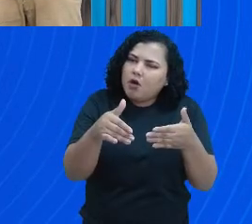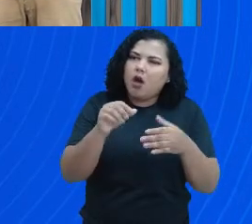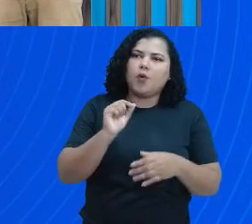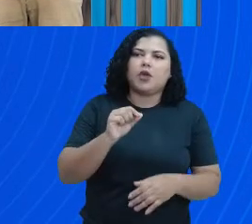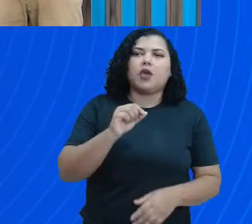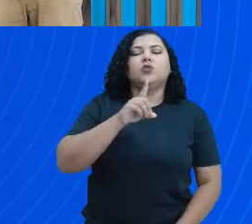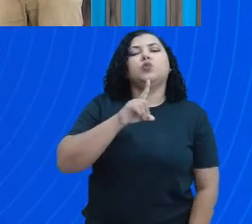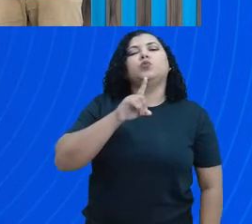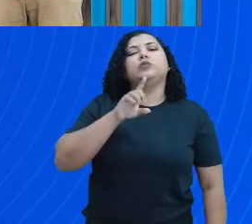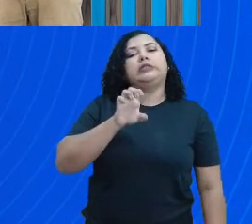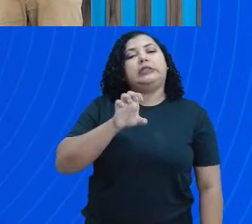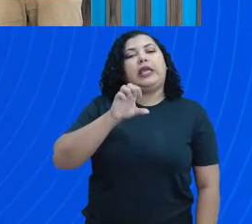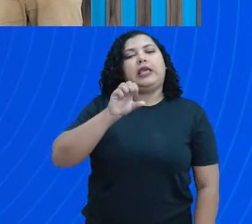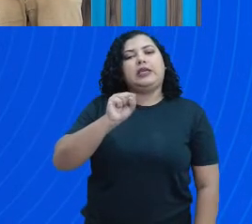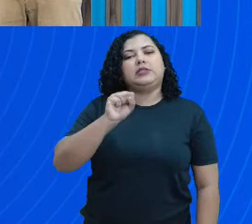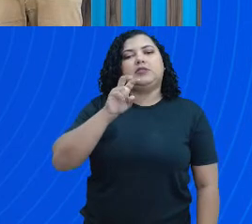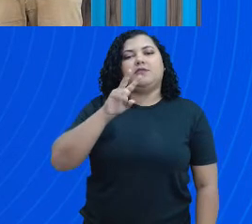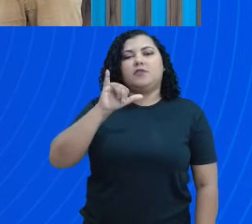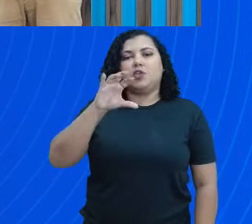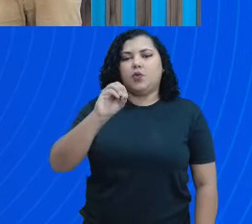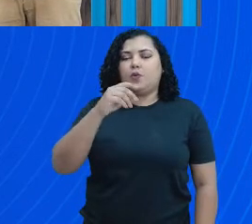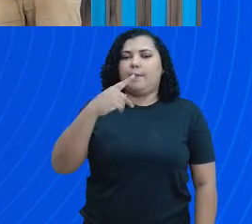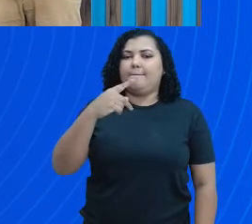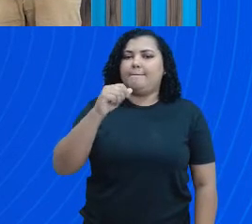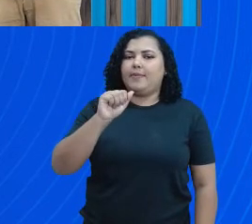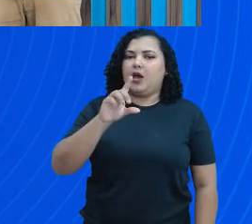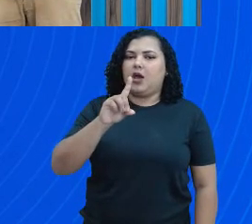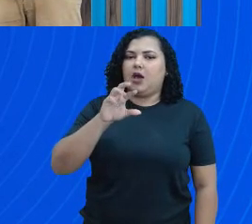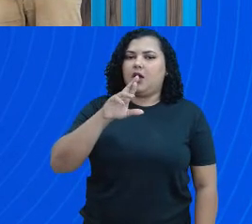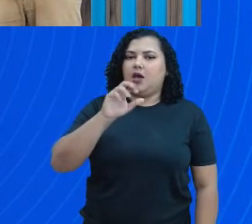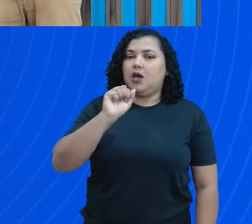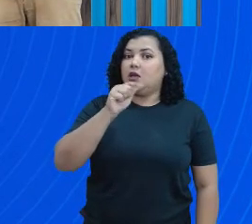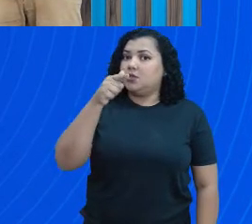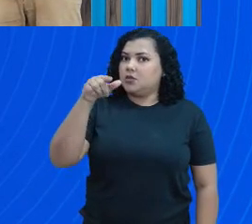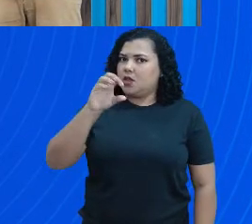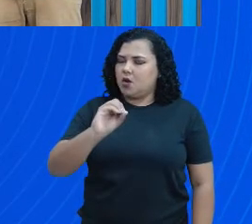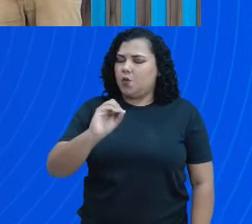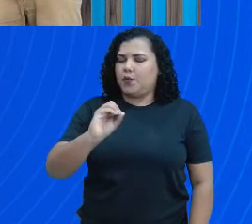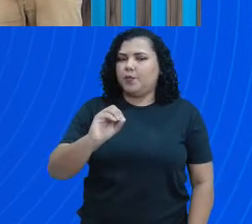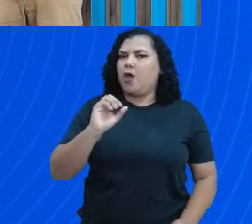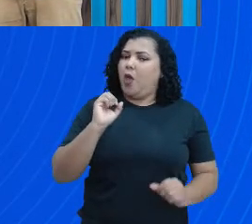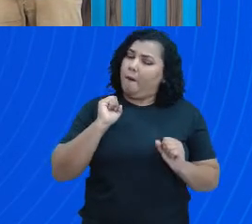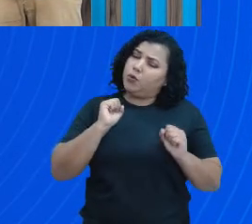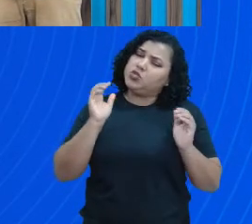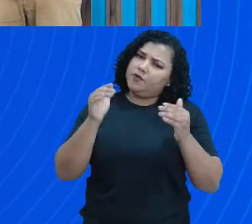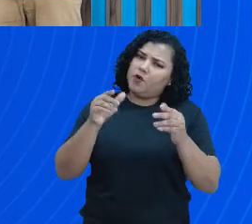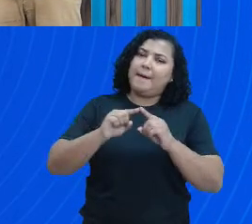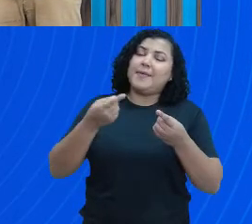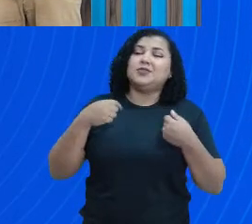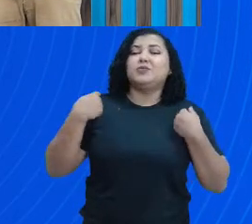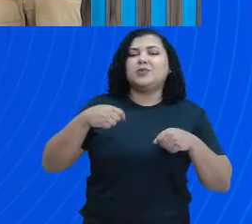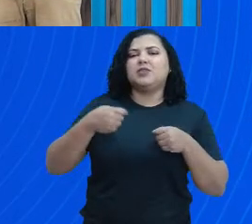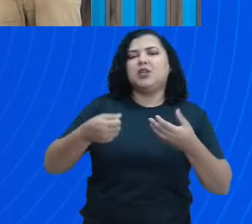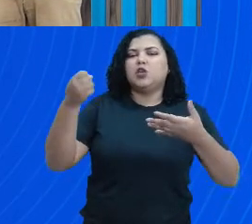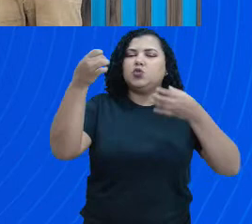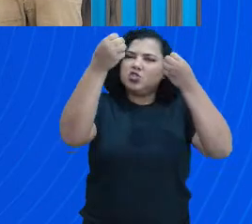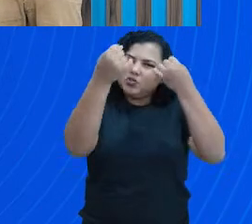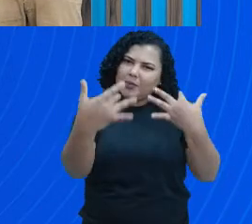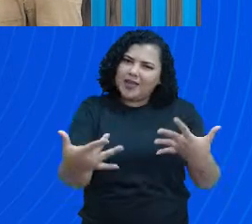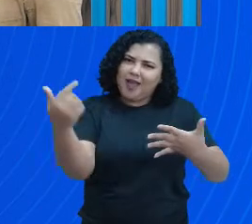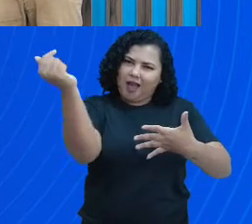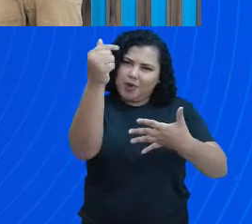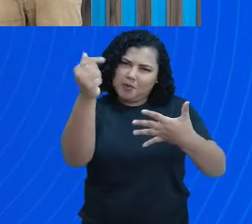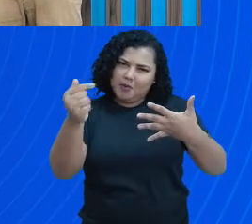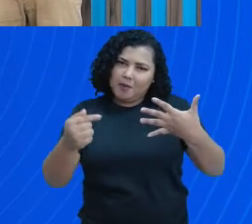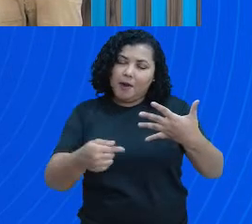do desvio padrão, que é justamente aquela medida de dispersão que a gente vai utilizar. mas eu preciso passar pelas outras medidas de dispersão, porque